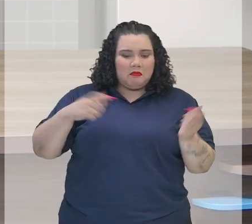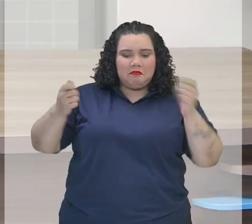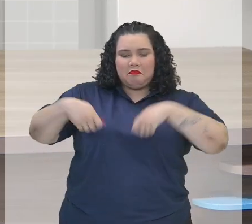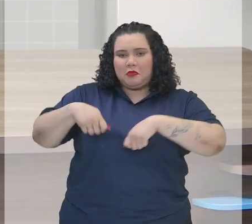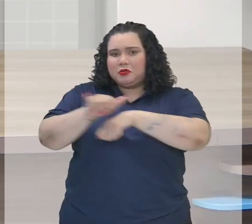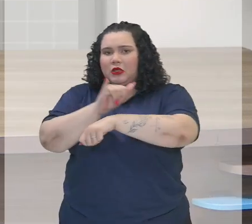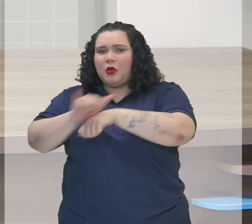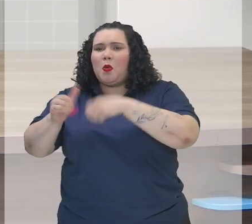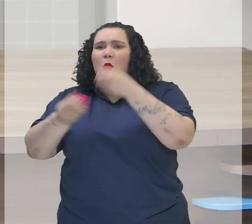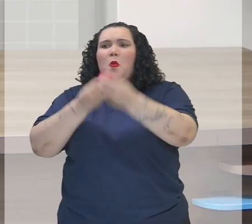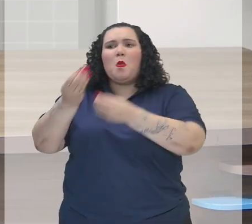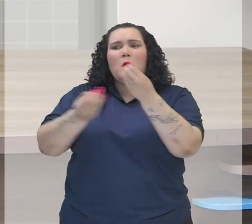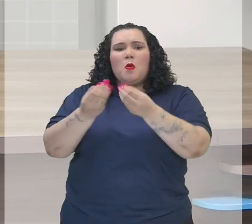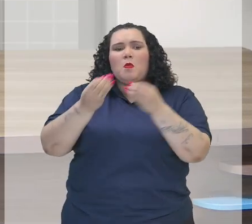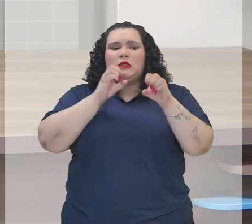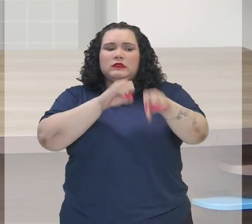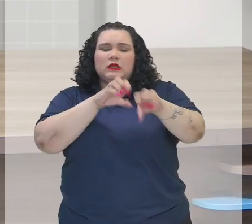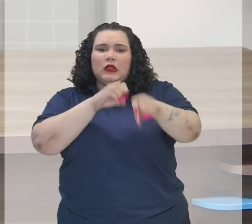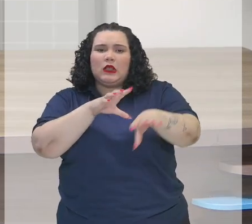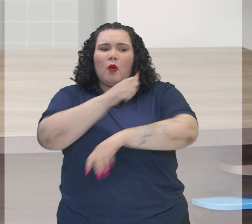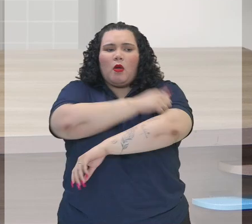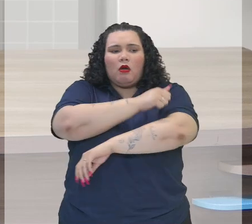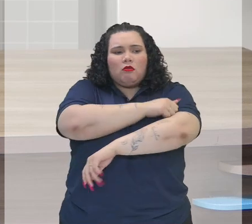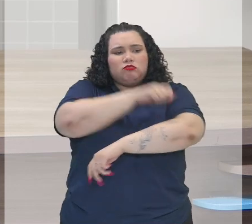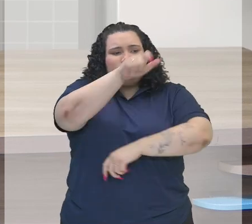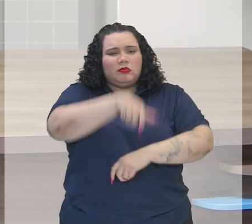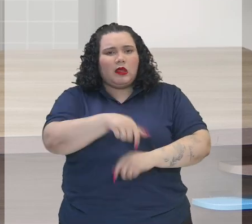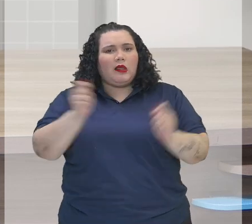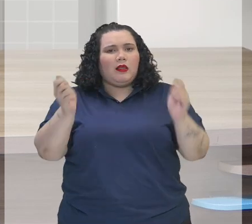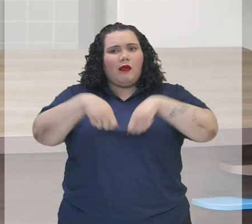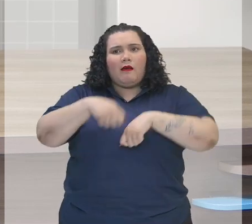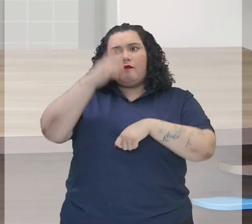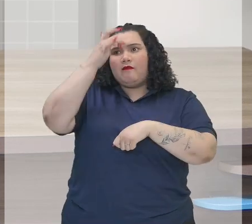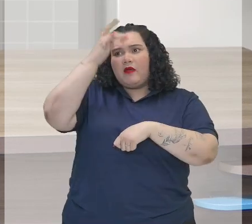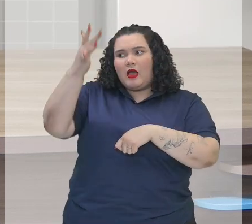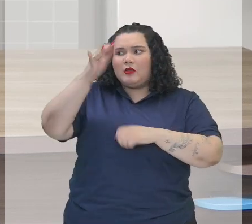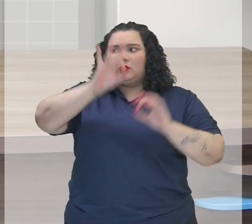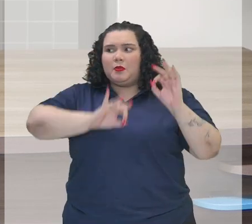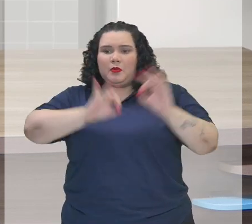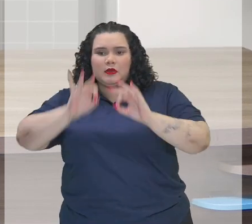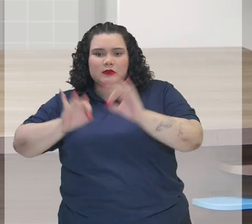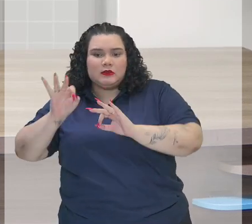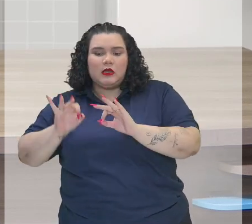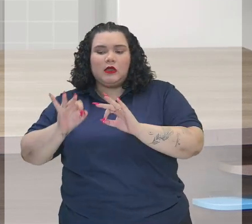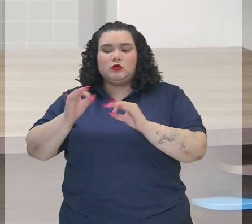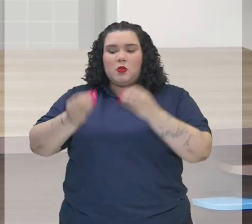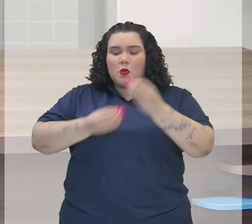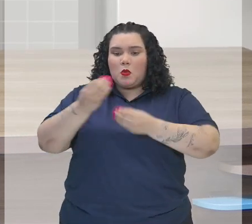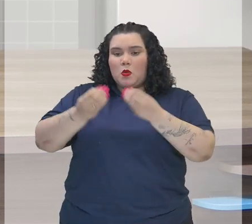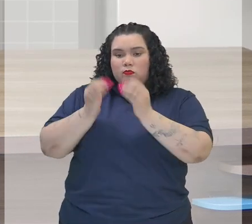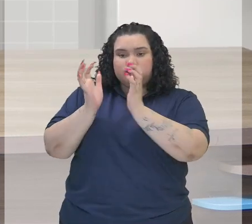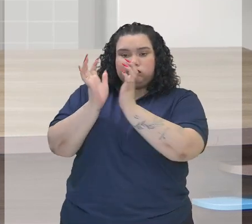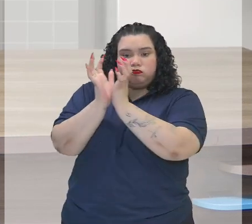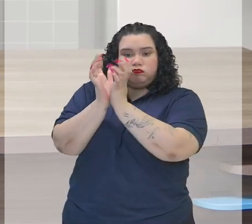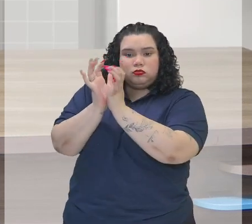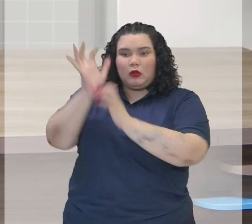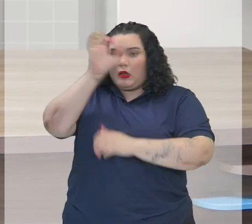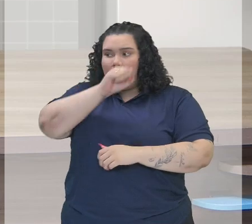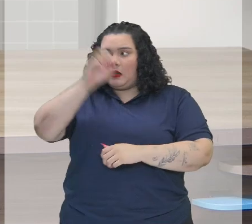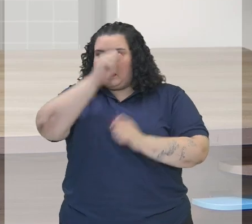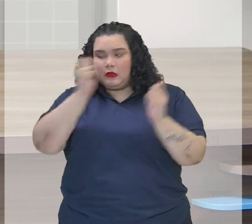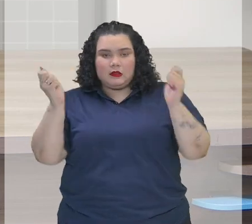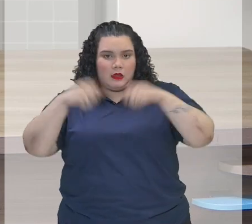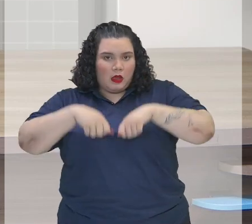então facilitar, fazer com que ele tenha ali um processo de metacognitivo ativado, né, ou seja, ele